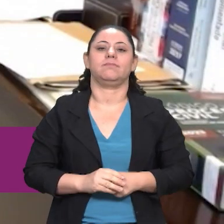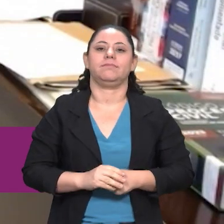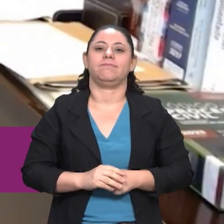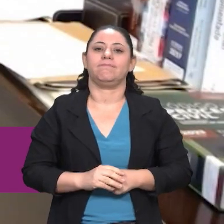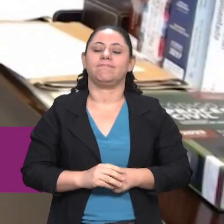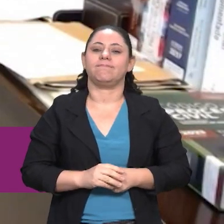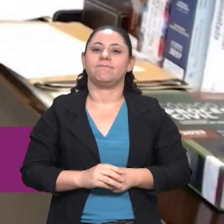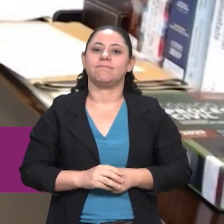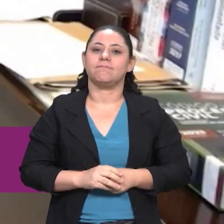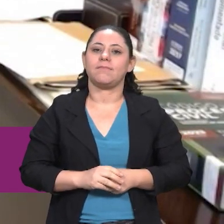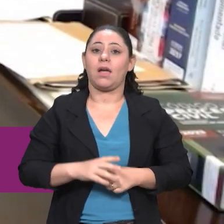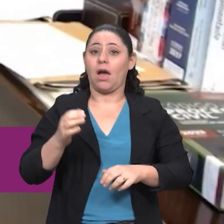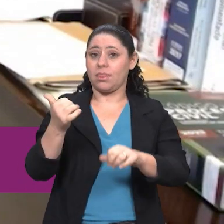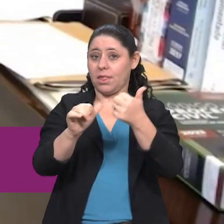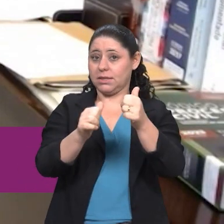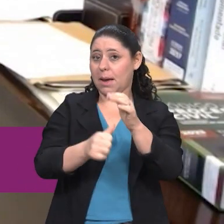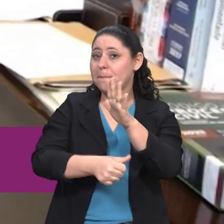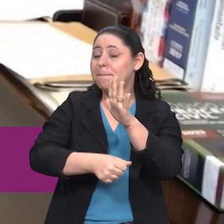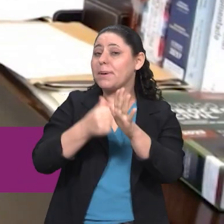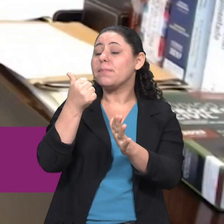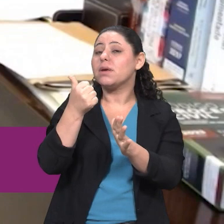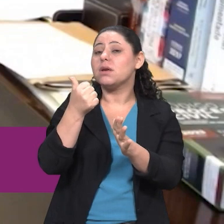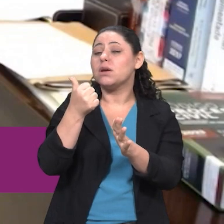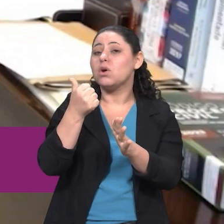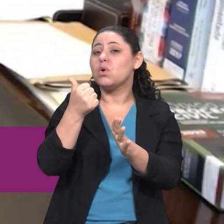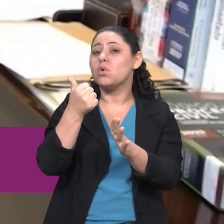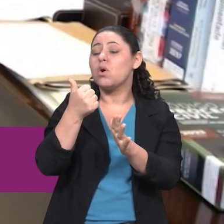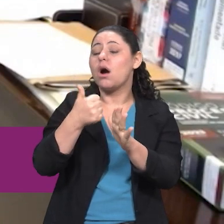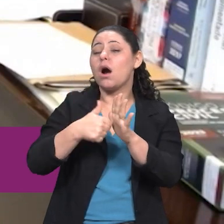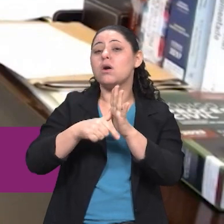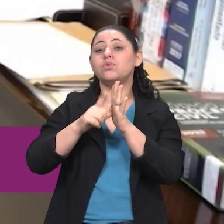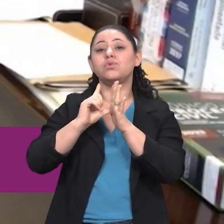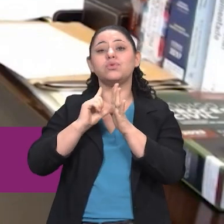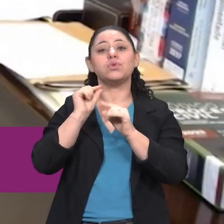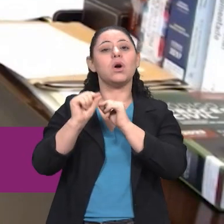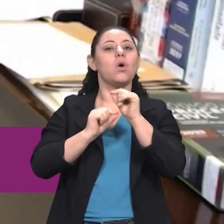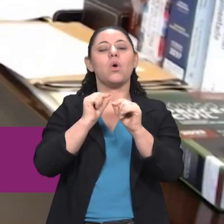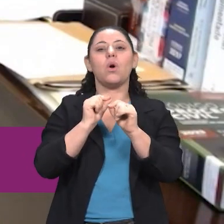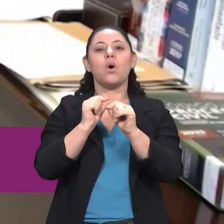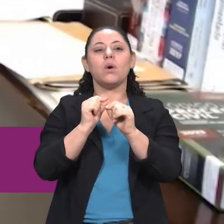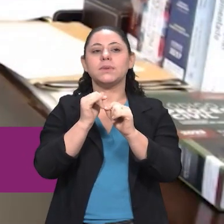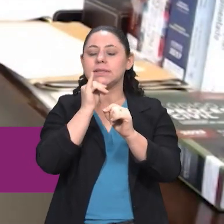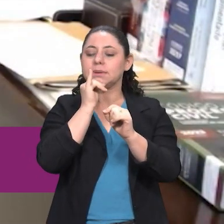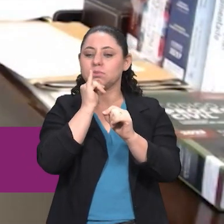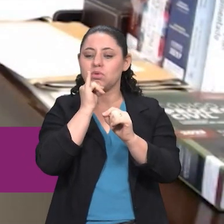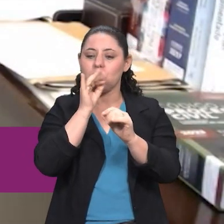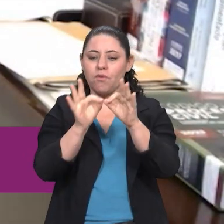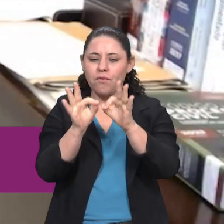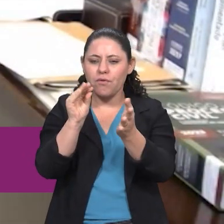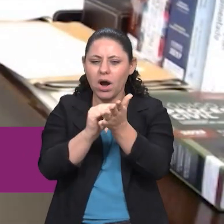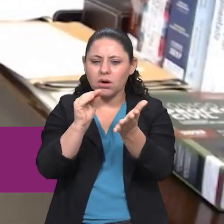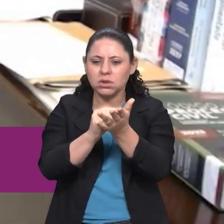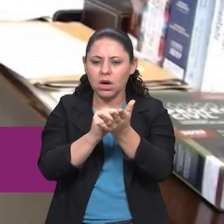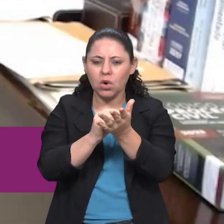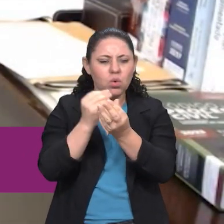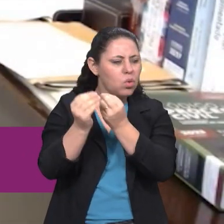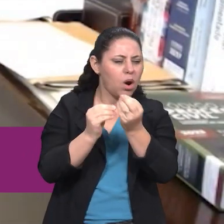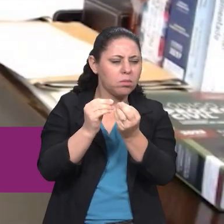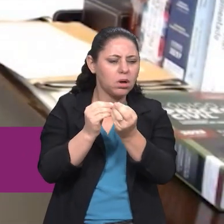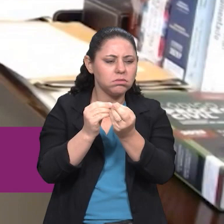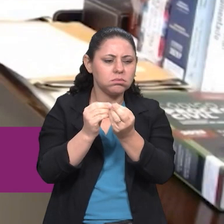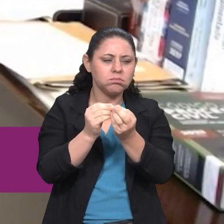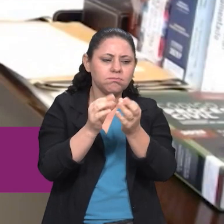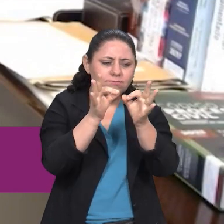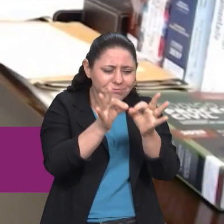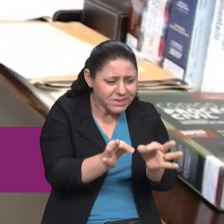precisamos fazer uma análise, na minha opinião, bastante crítica, é de como se reparar essas injustiças, a que custo se reparar essas